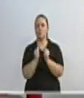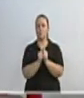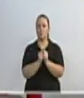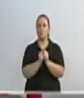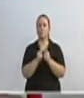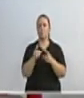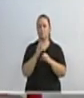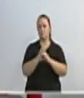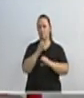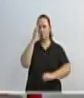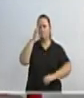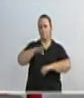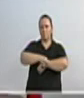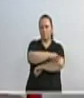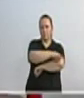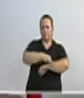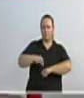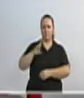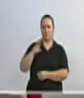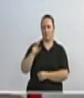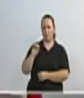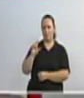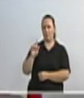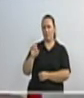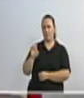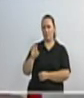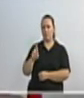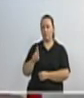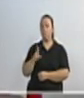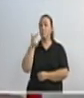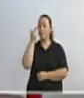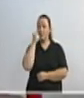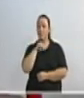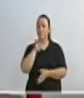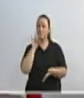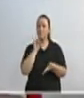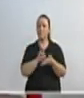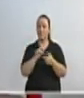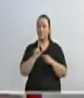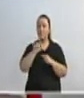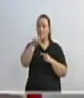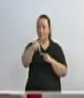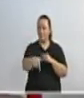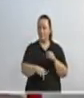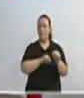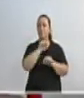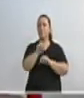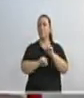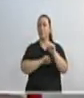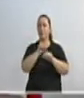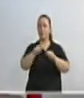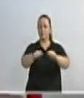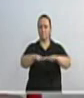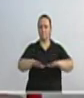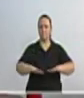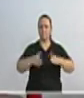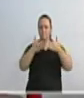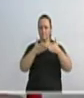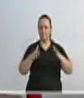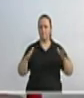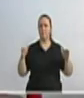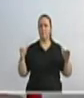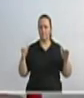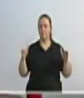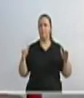arquiteto Roger, nós temos condições de, em sequência, levarmos a uma audiência pública